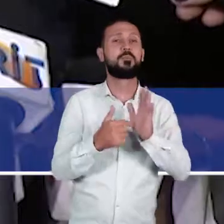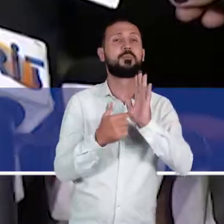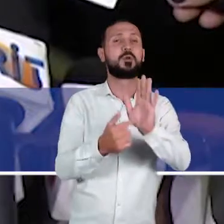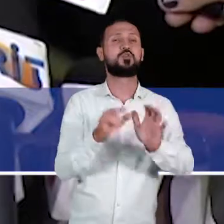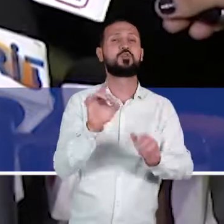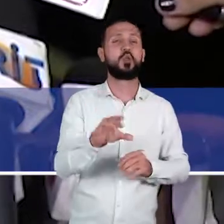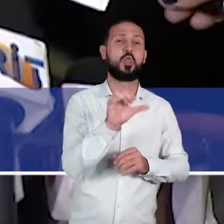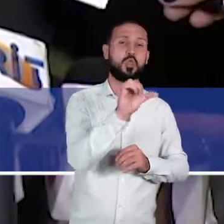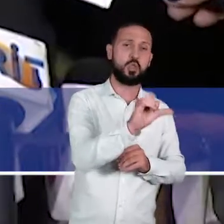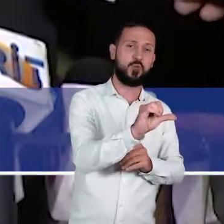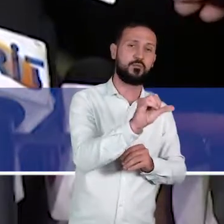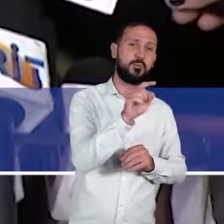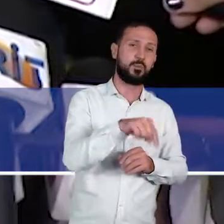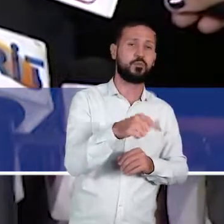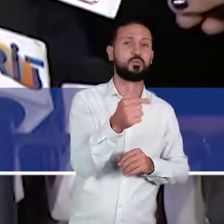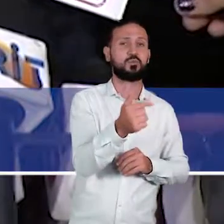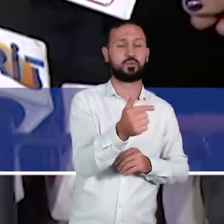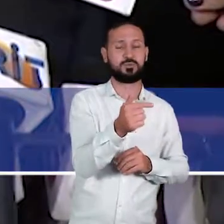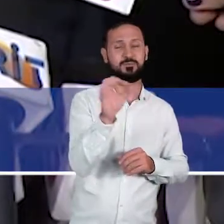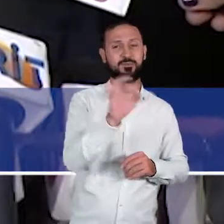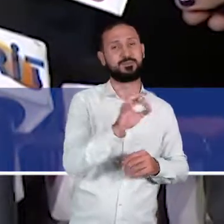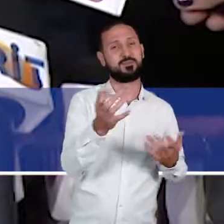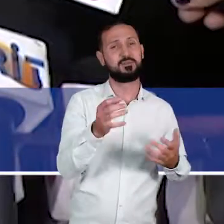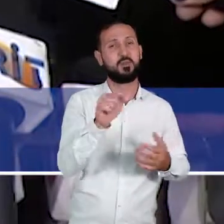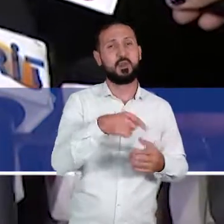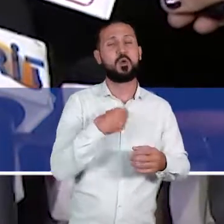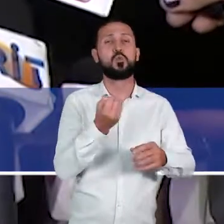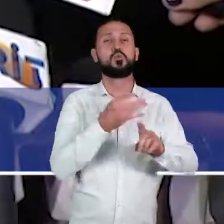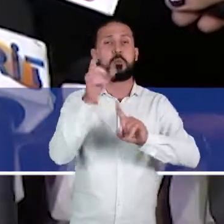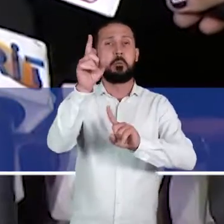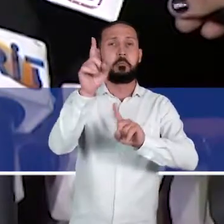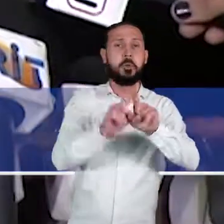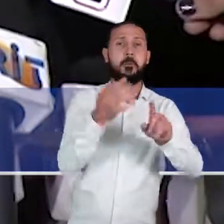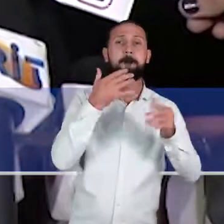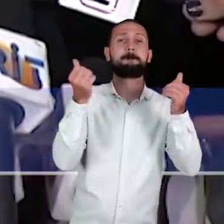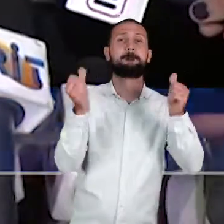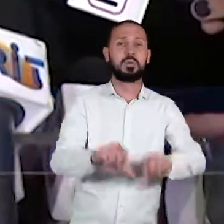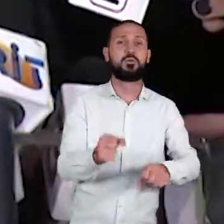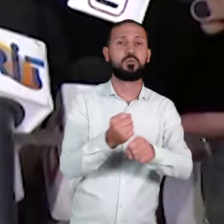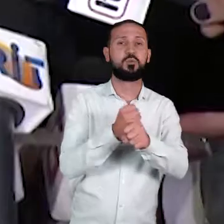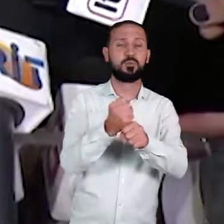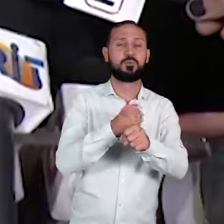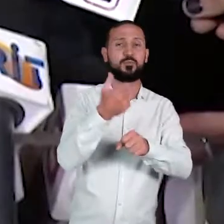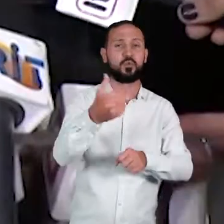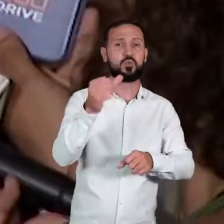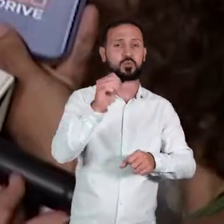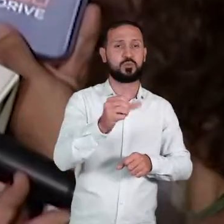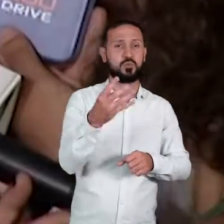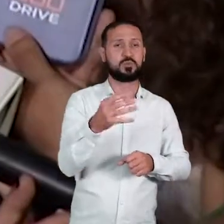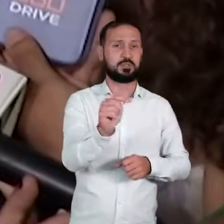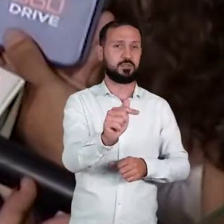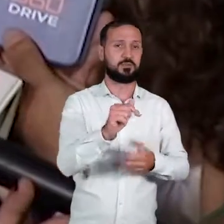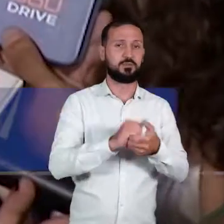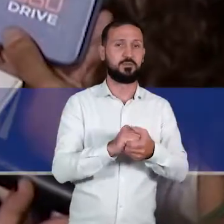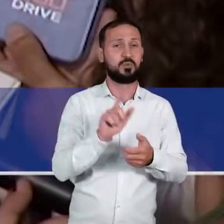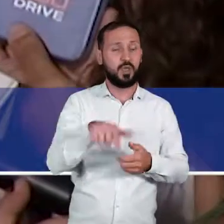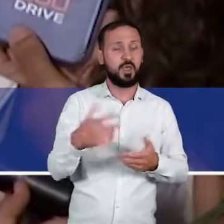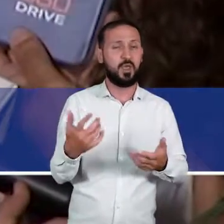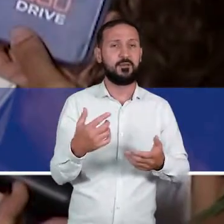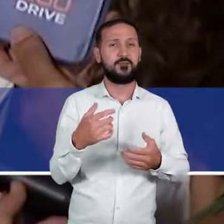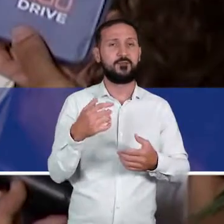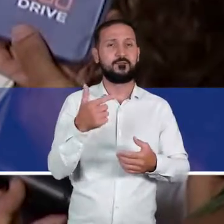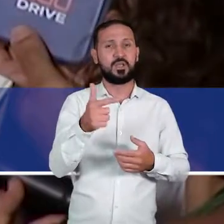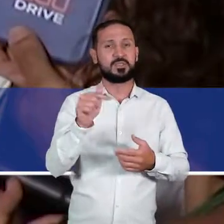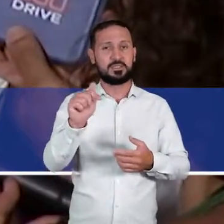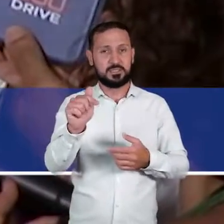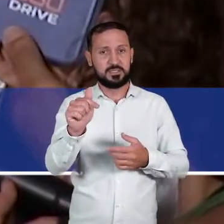representa 9,2%, ou seja, é o menor número desde 1947. Isso é unanimidade.